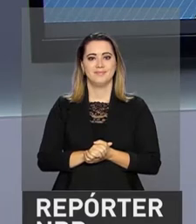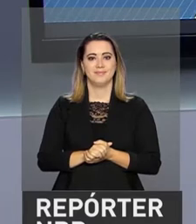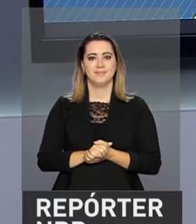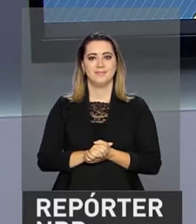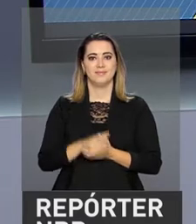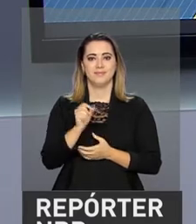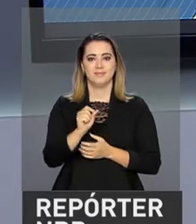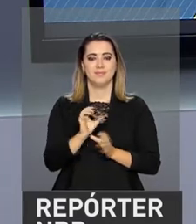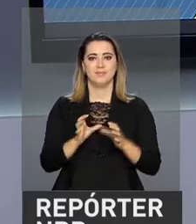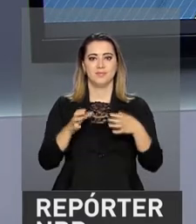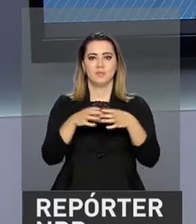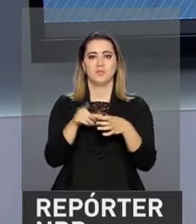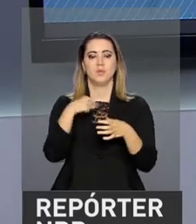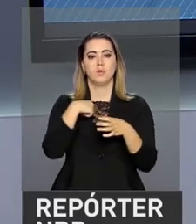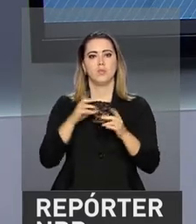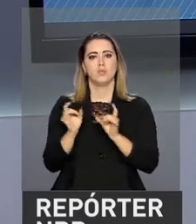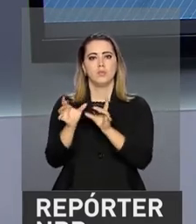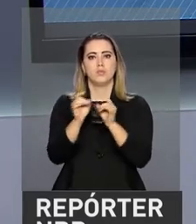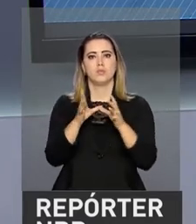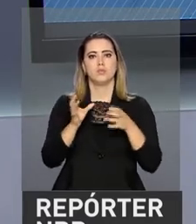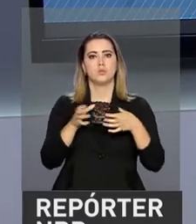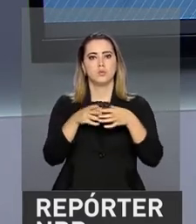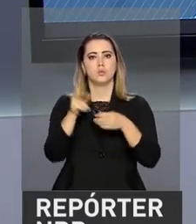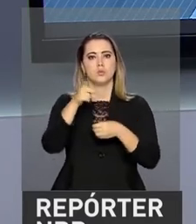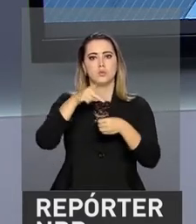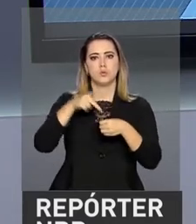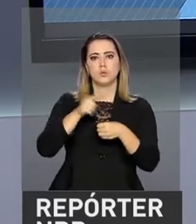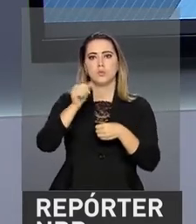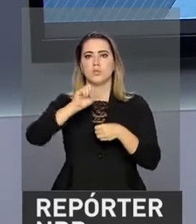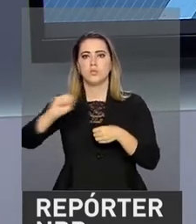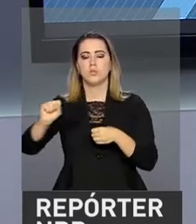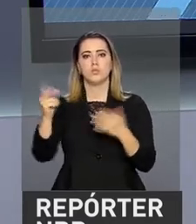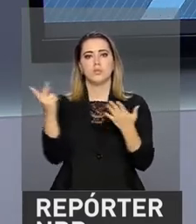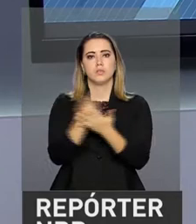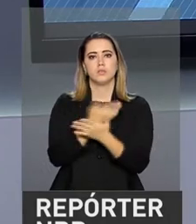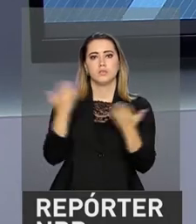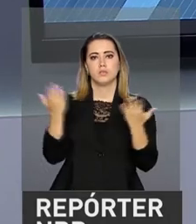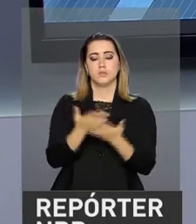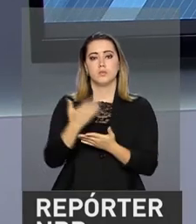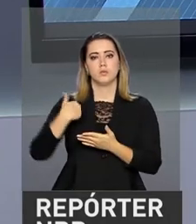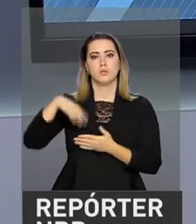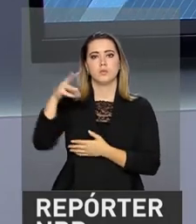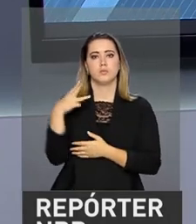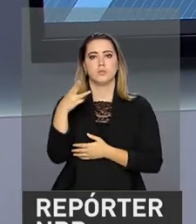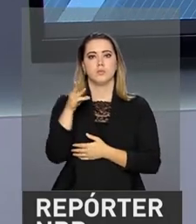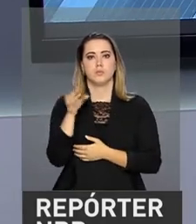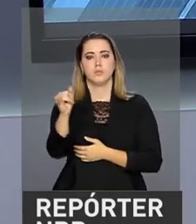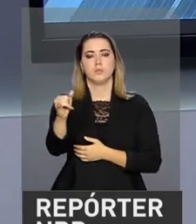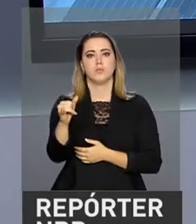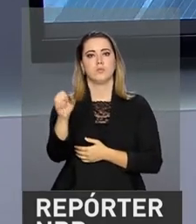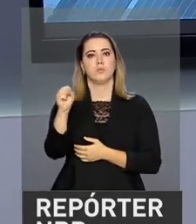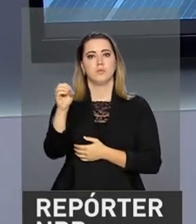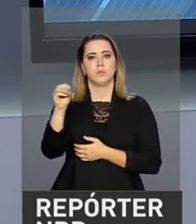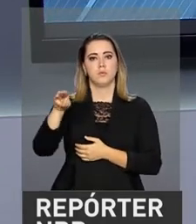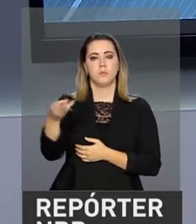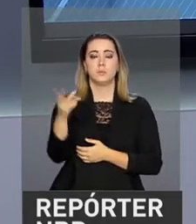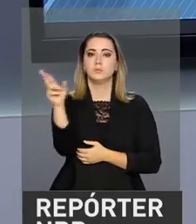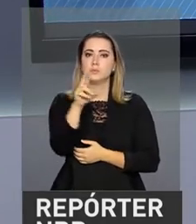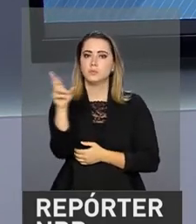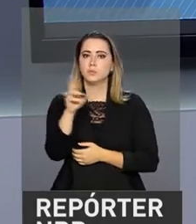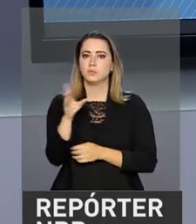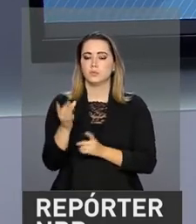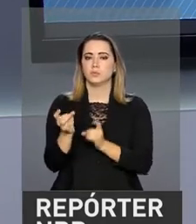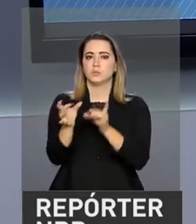O leilão de blocos de petróleo e gás realizado hoje rendeu 3 bilhões e 800 milhões de reais em bônus de assinatura, a